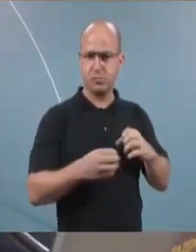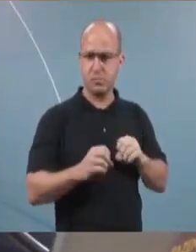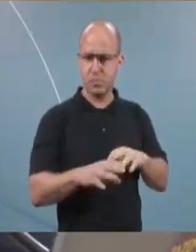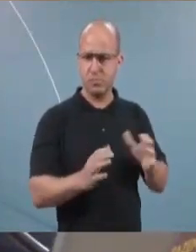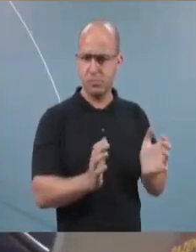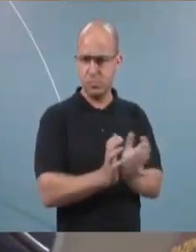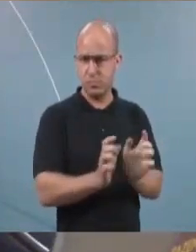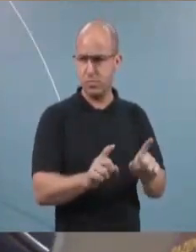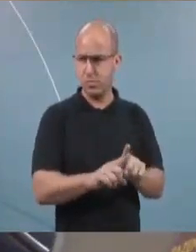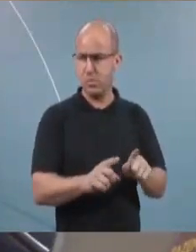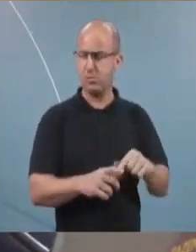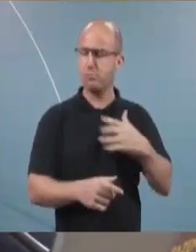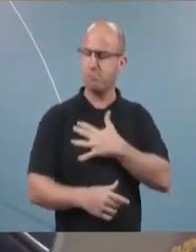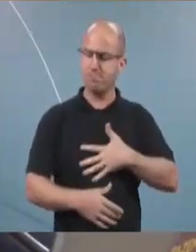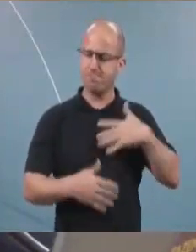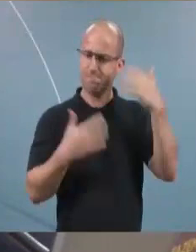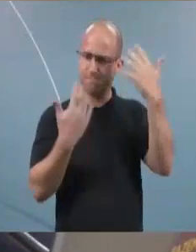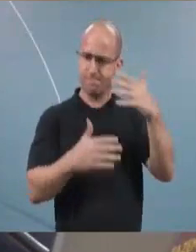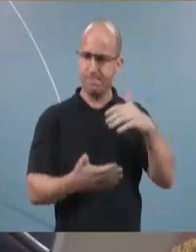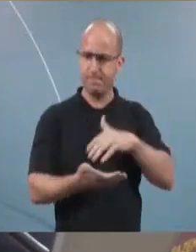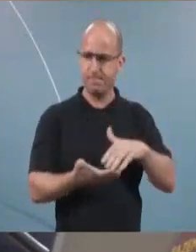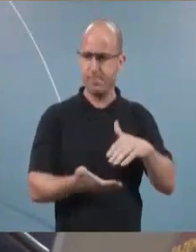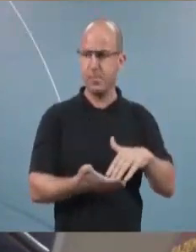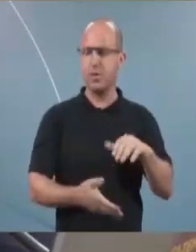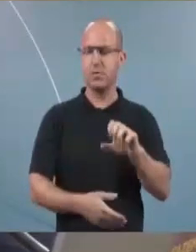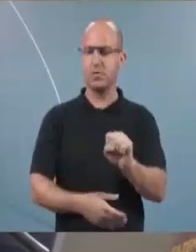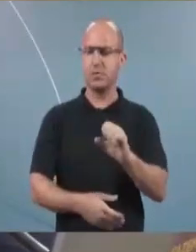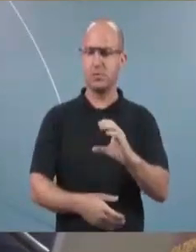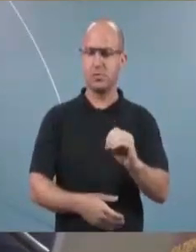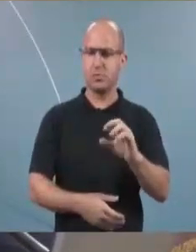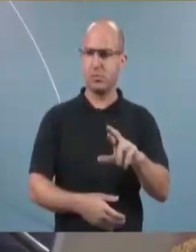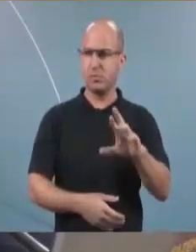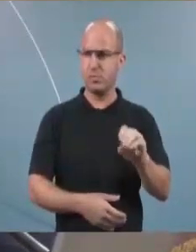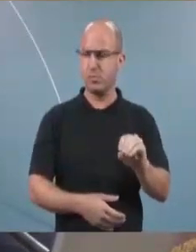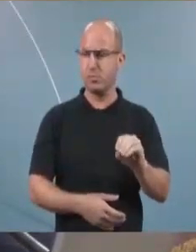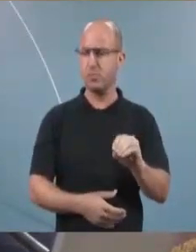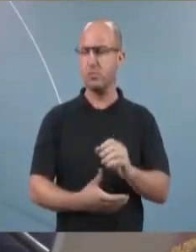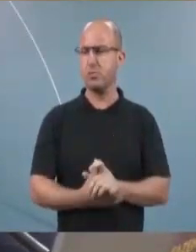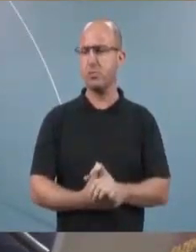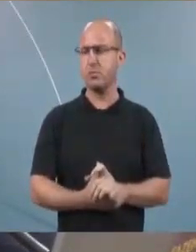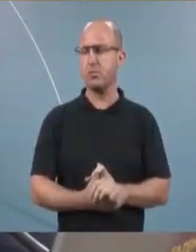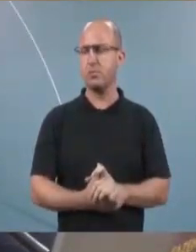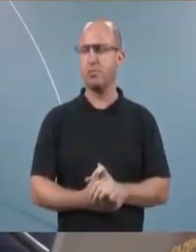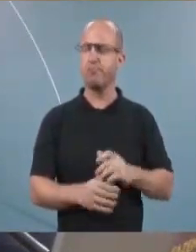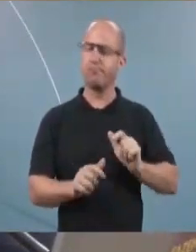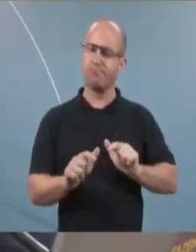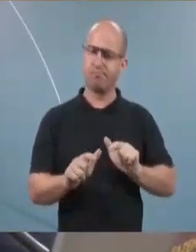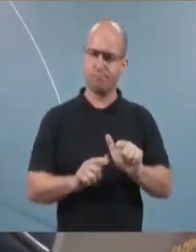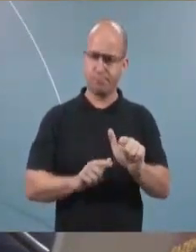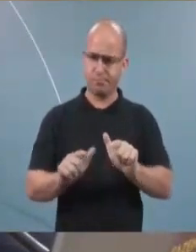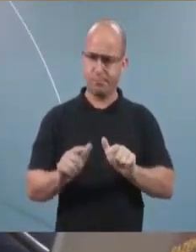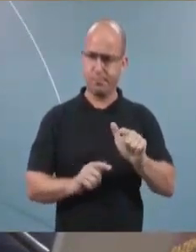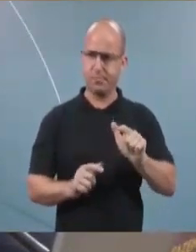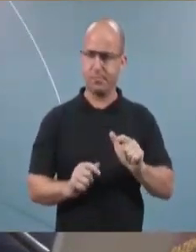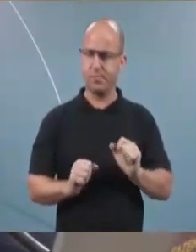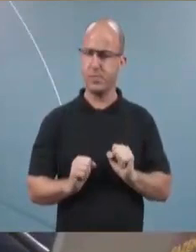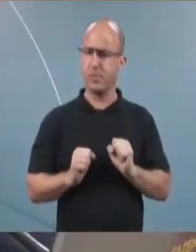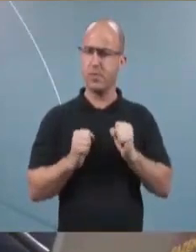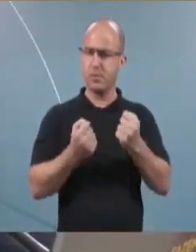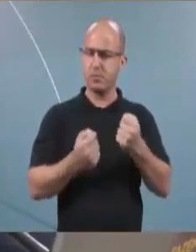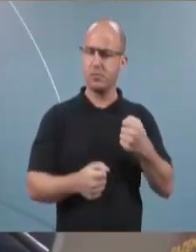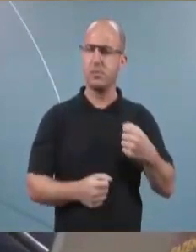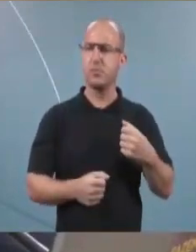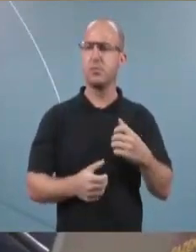aqui parabenizar e cumprimentar a secretária Socorro Batista pelo trabalho de dedicação que